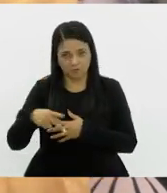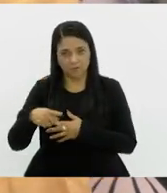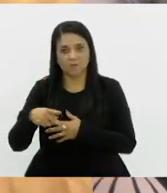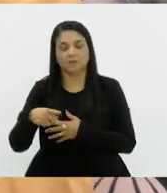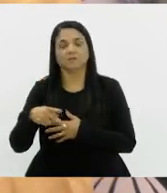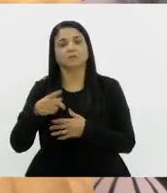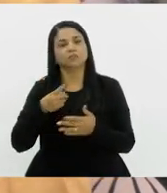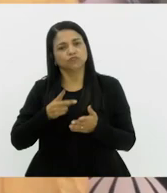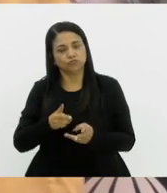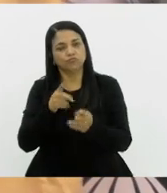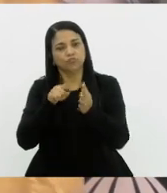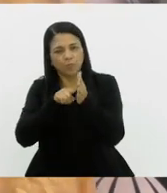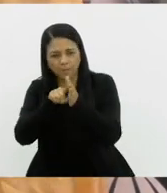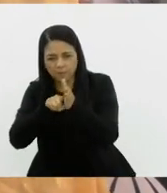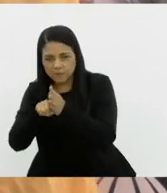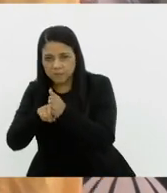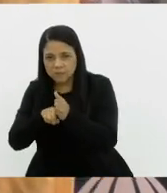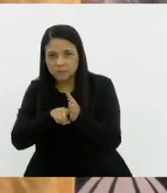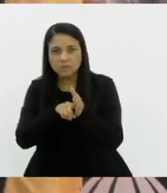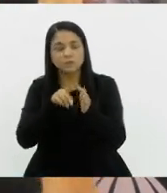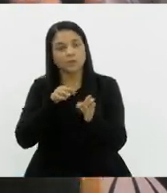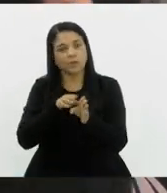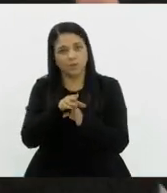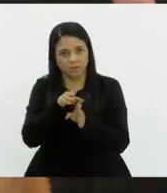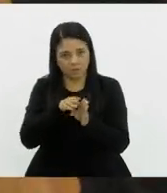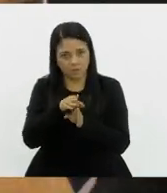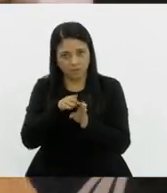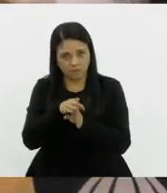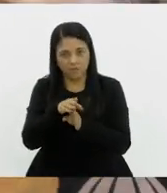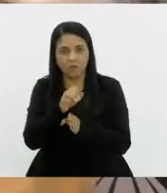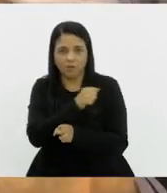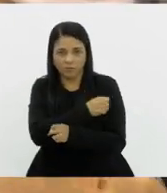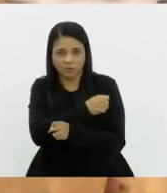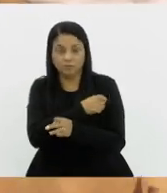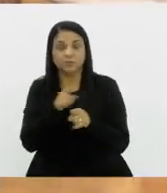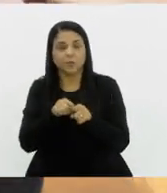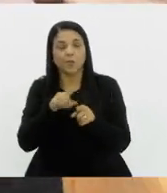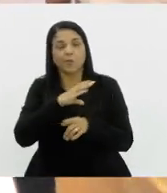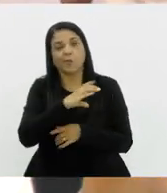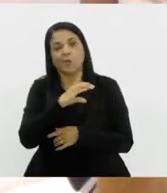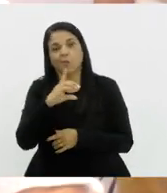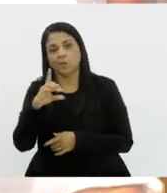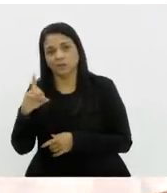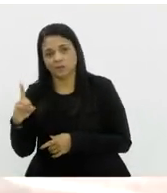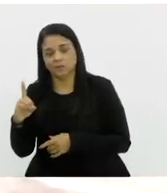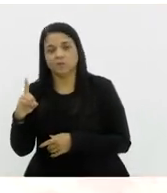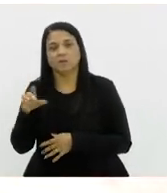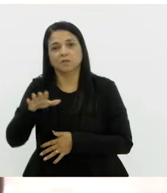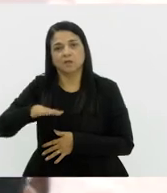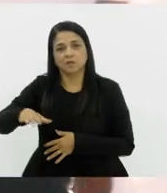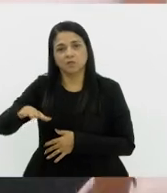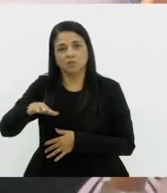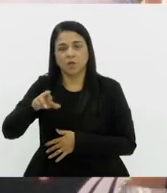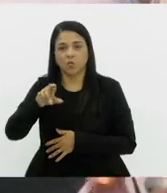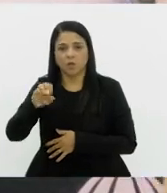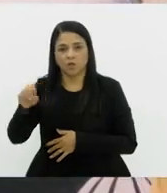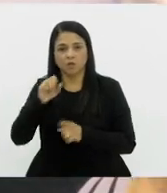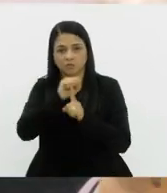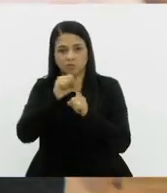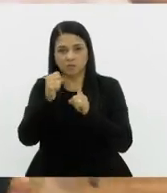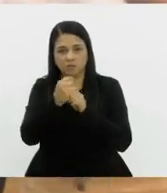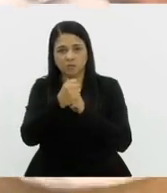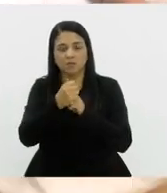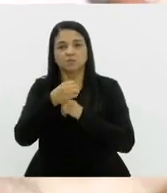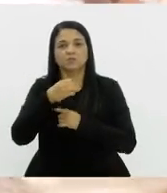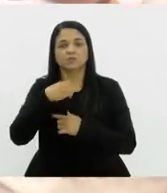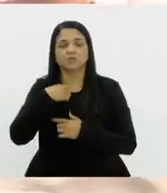continuo pesquisando e fazendo orientação. E sou coordenadora da Regional Rio da Sociedade Brasileira de